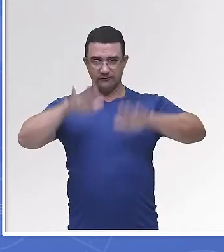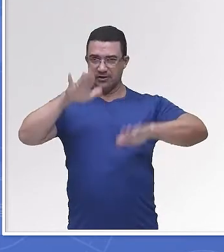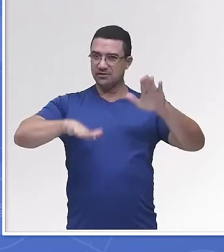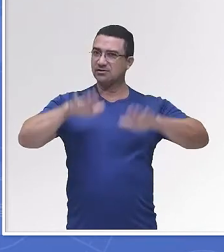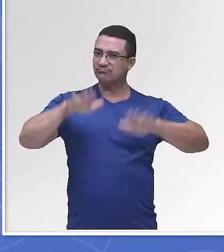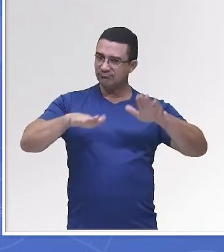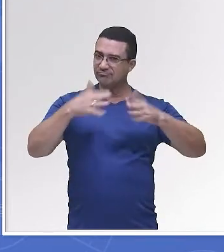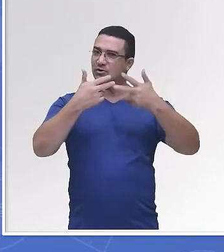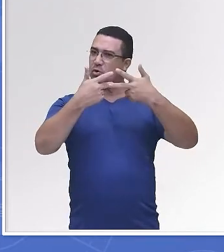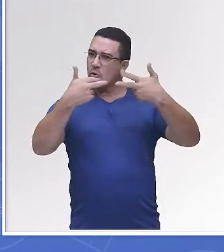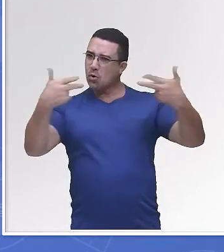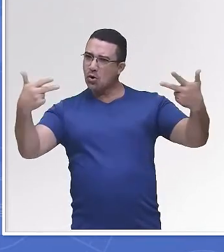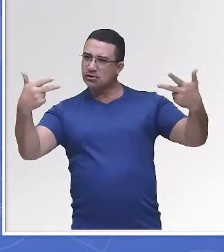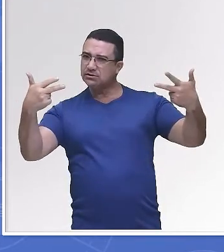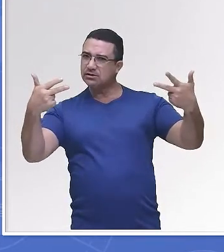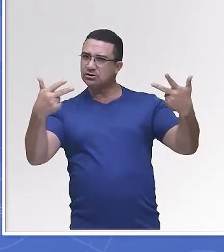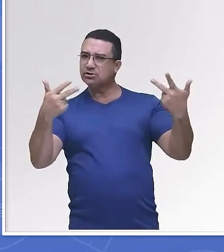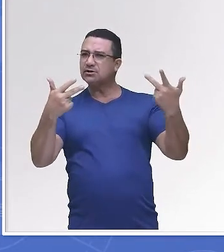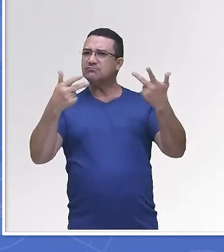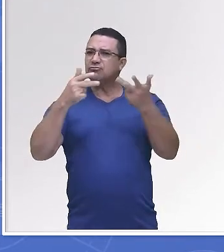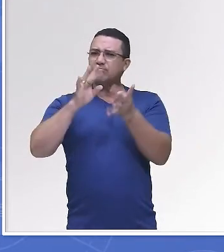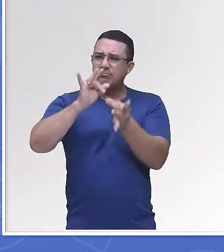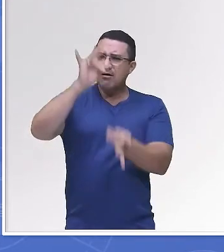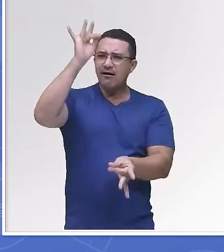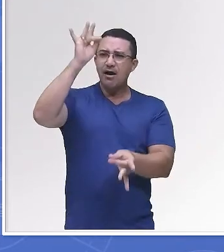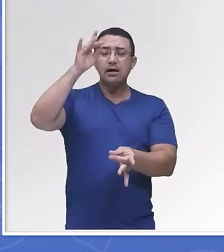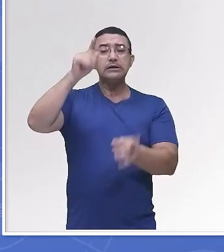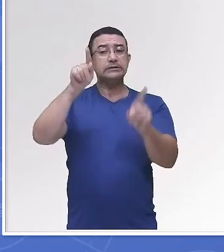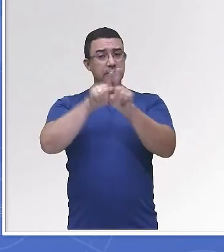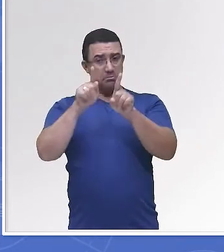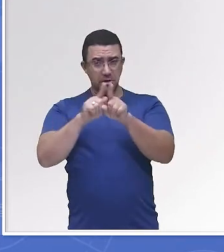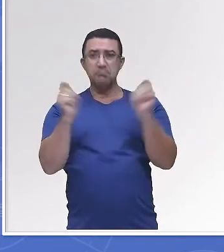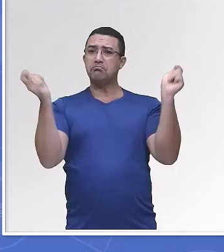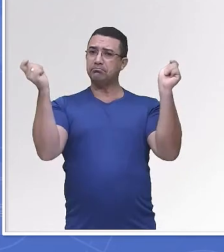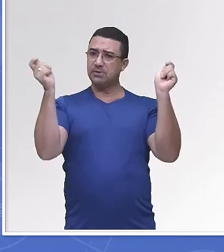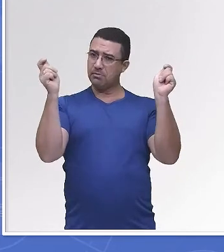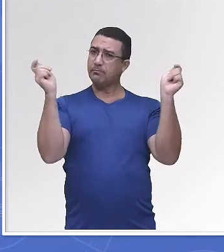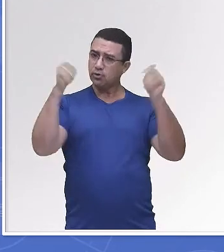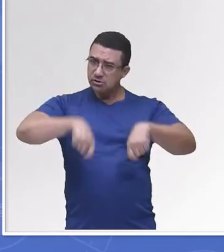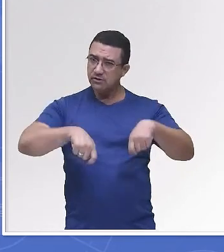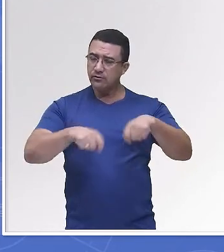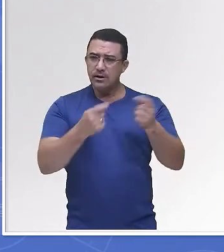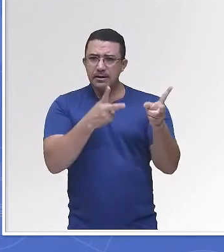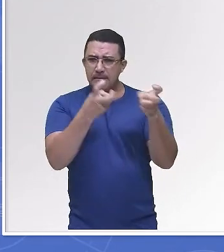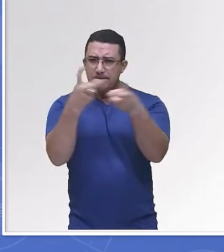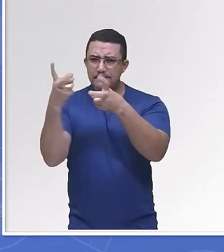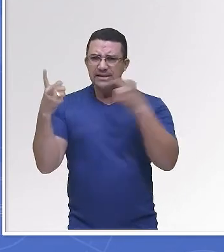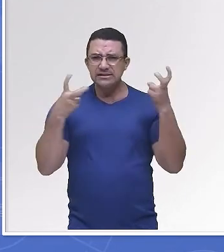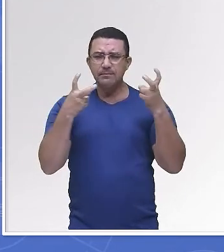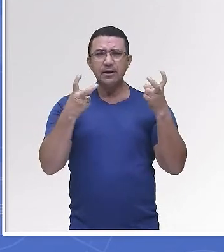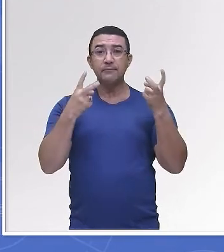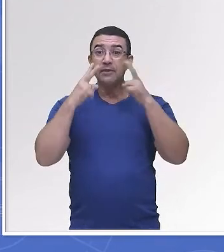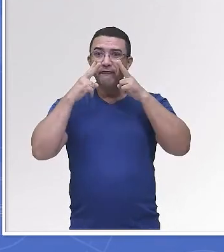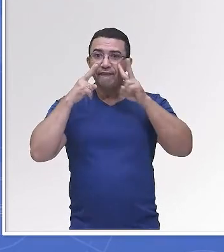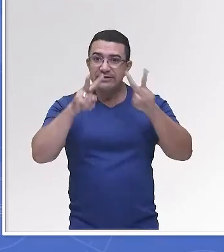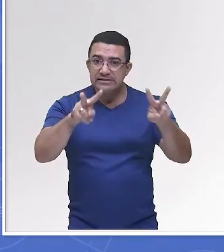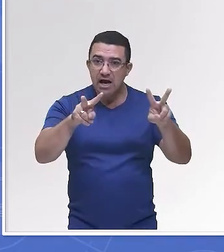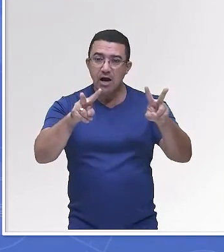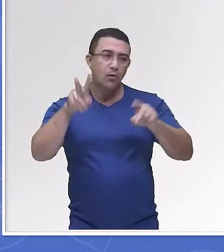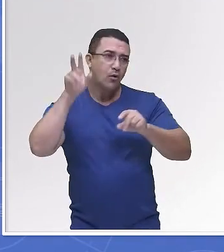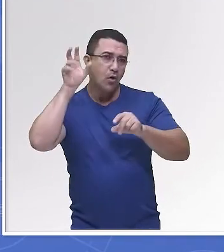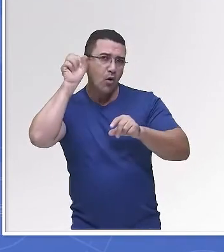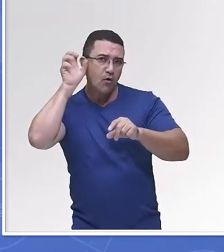texto descritivo é percebido pelos nossos órgãos do sentido. Então, aquilo que a gente capta pela visão, pela audição,